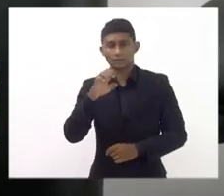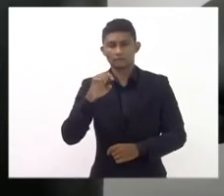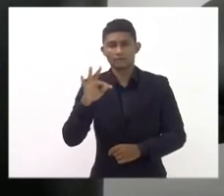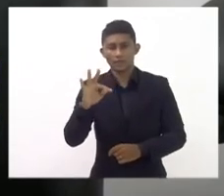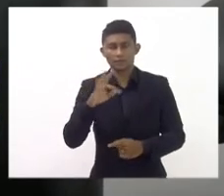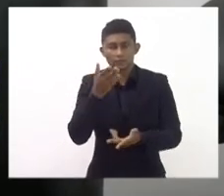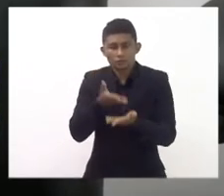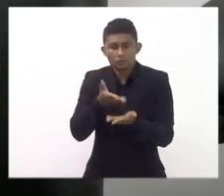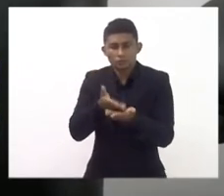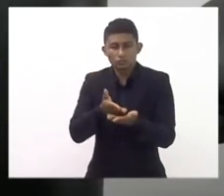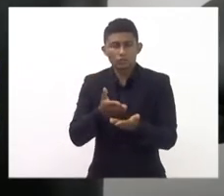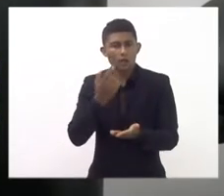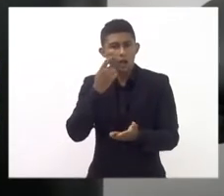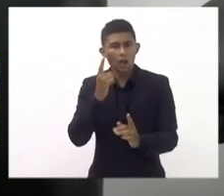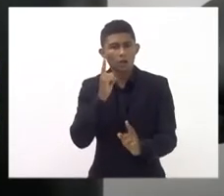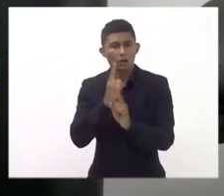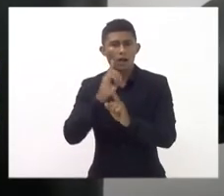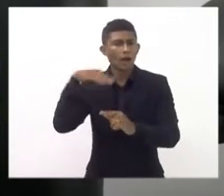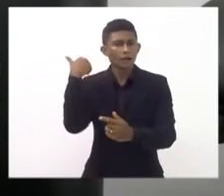é uma realidade, né?